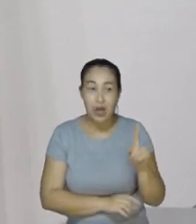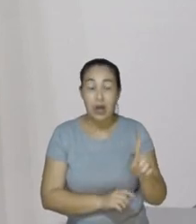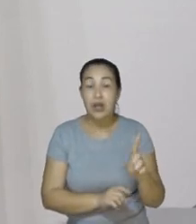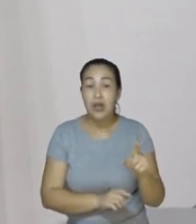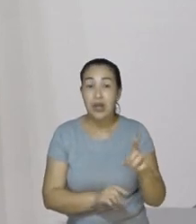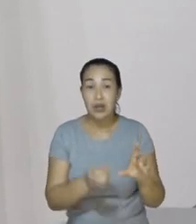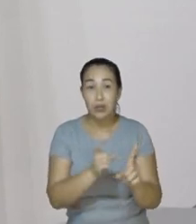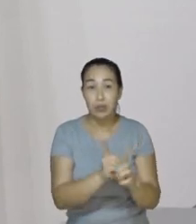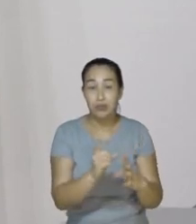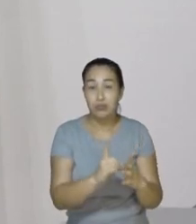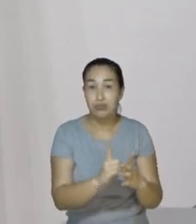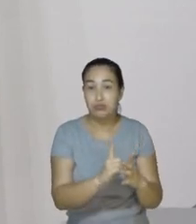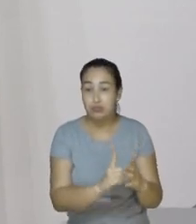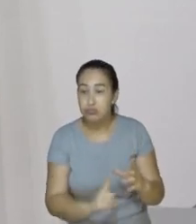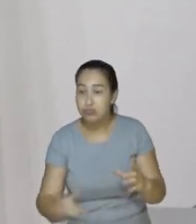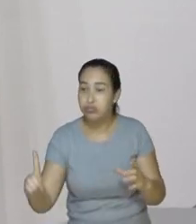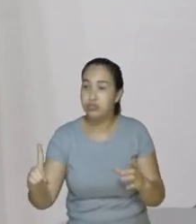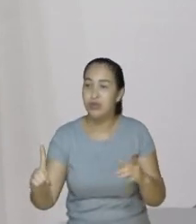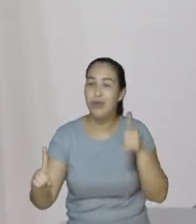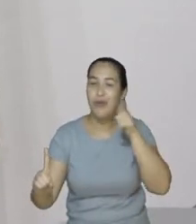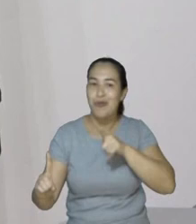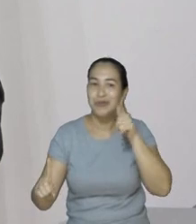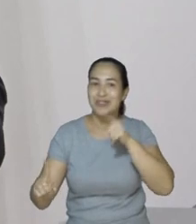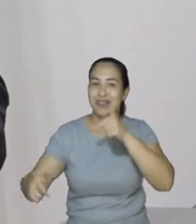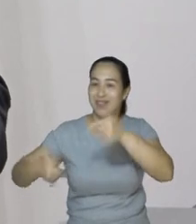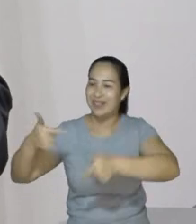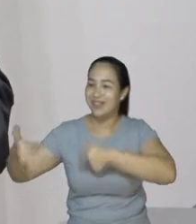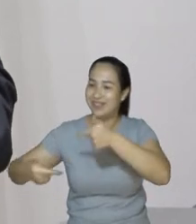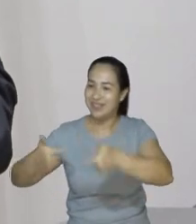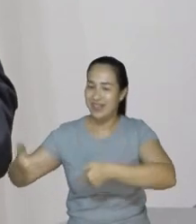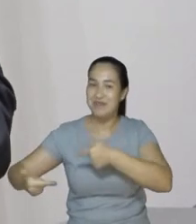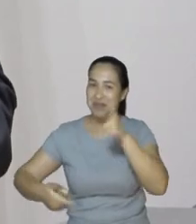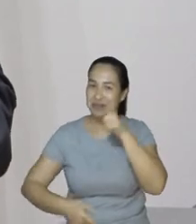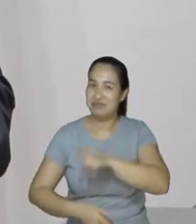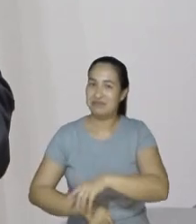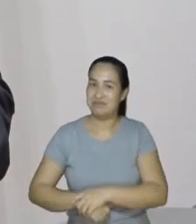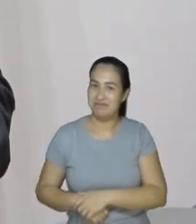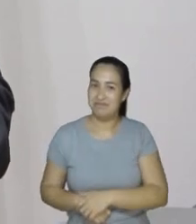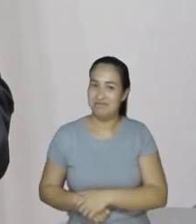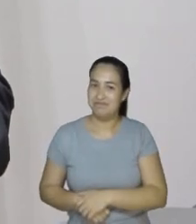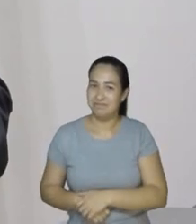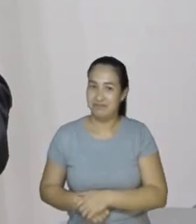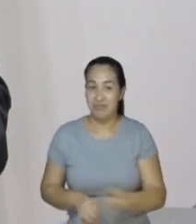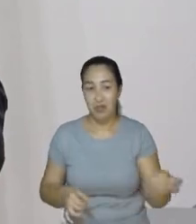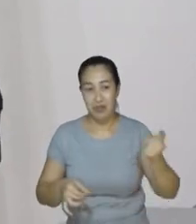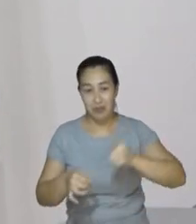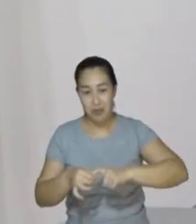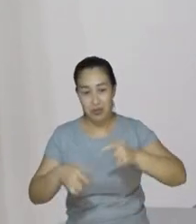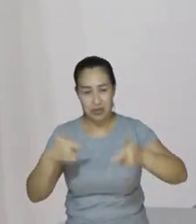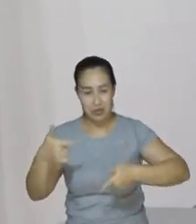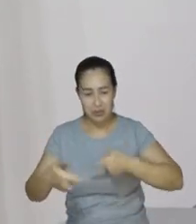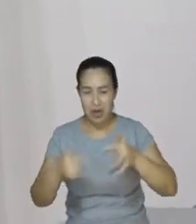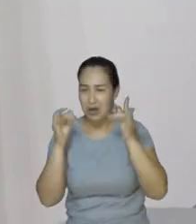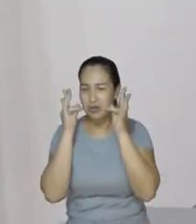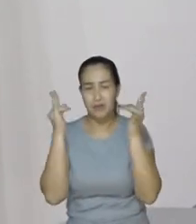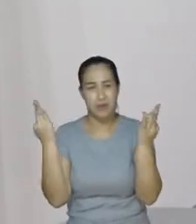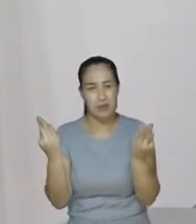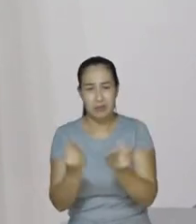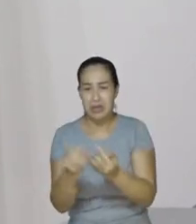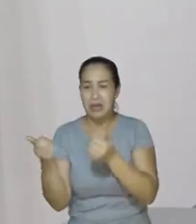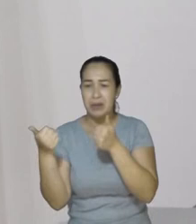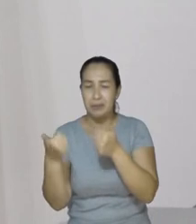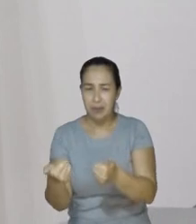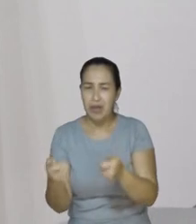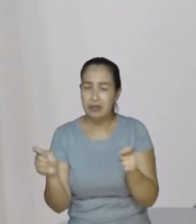o mercado de trabalho. Ele já sai oportunizado para poder ser reinserido no seio familiar, no seio da